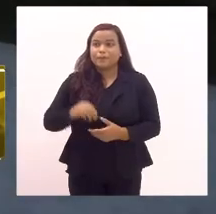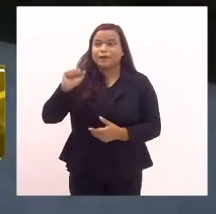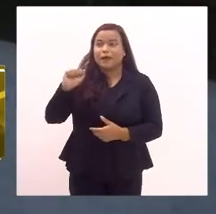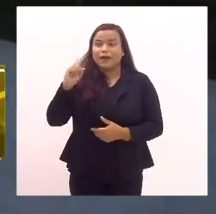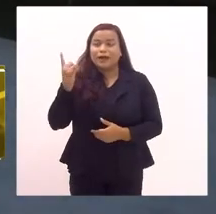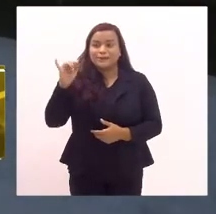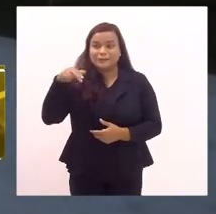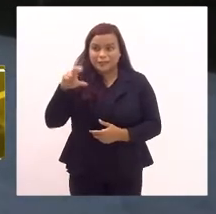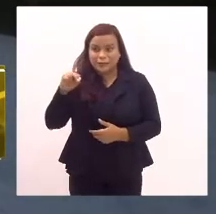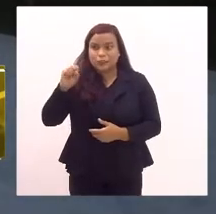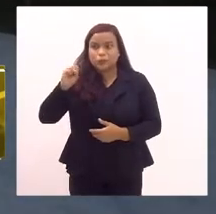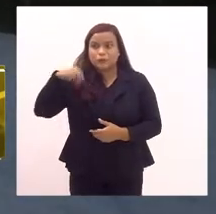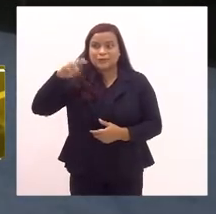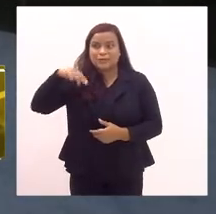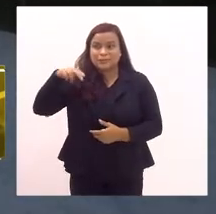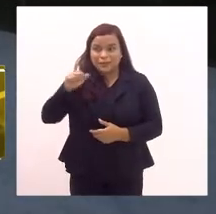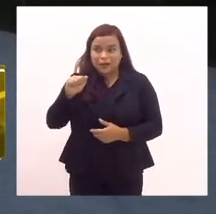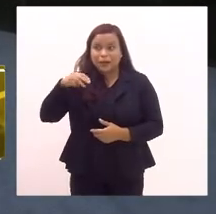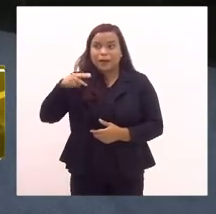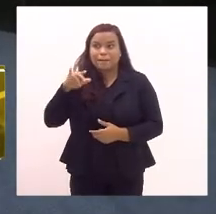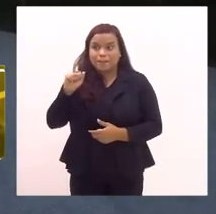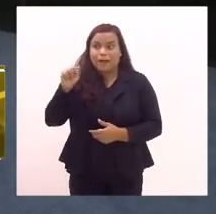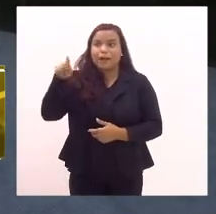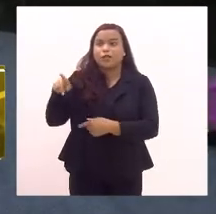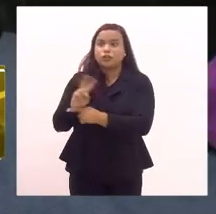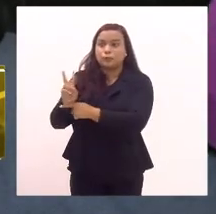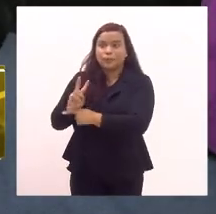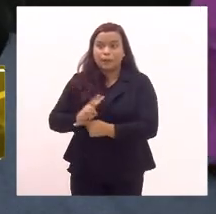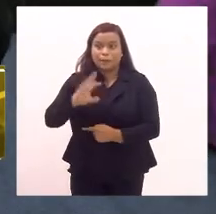Adriano Santana Maia, inspetor de Polícia Civil.